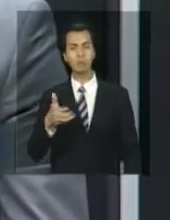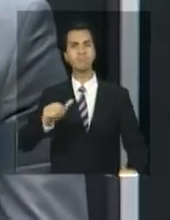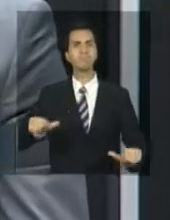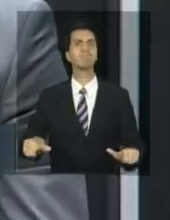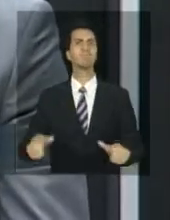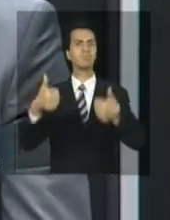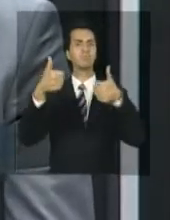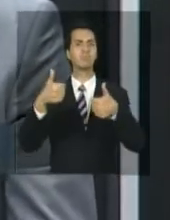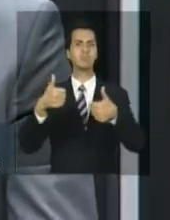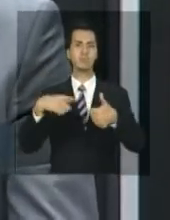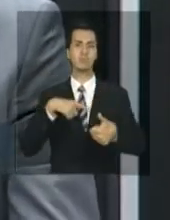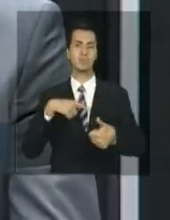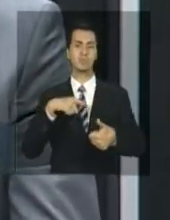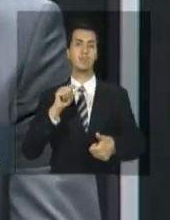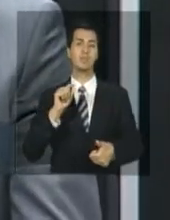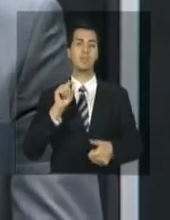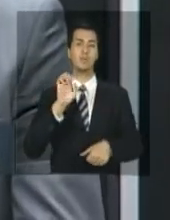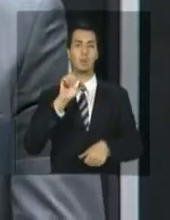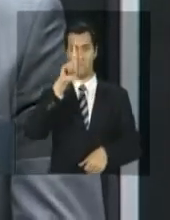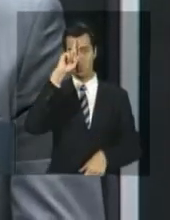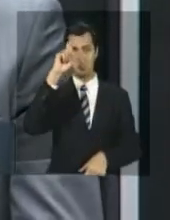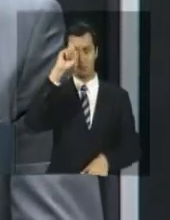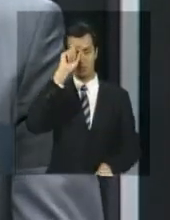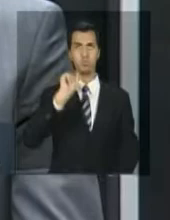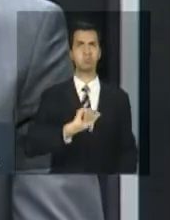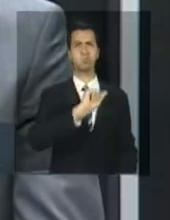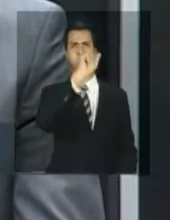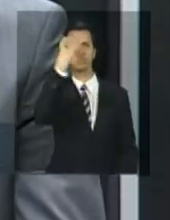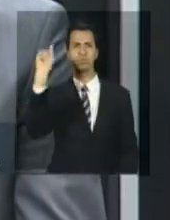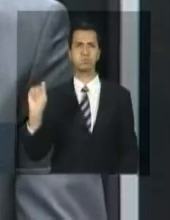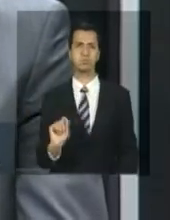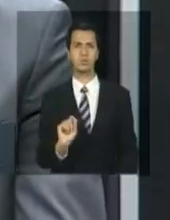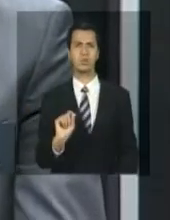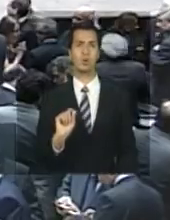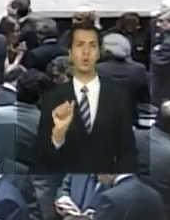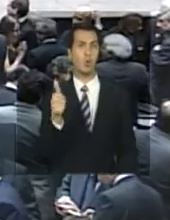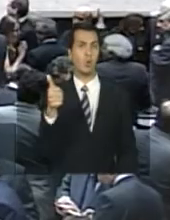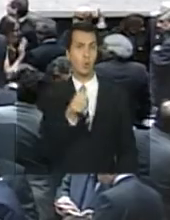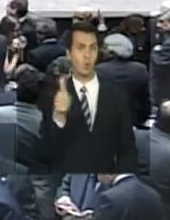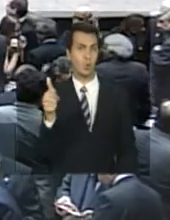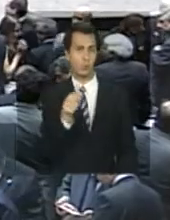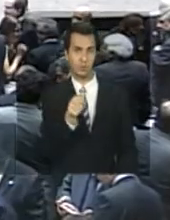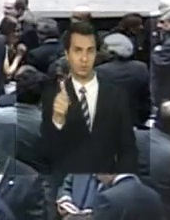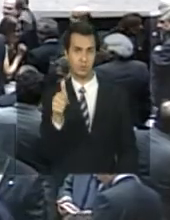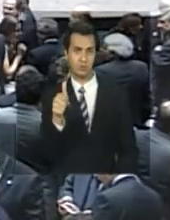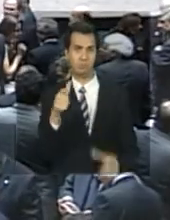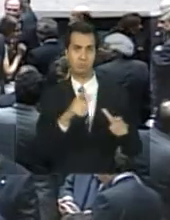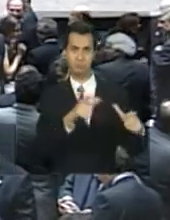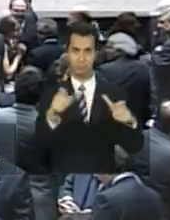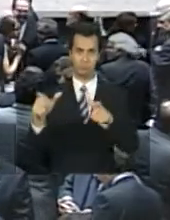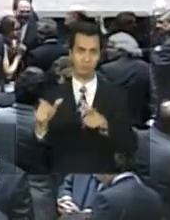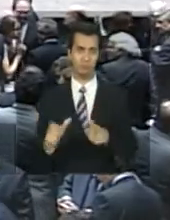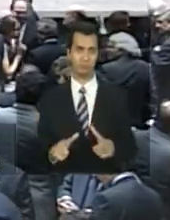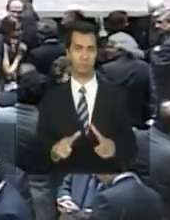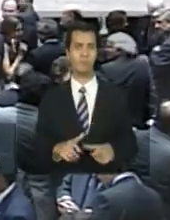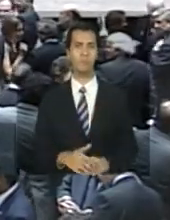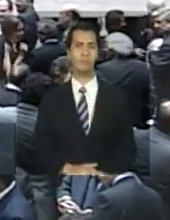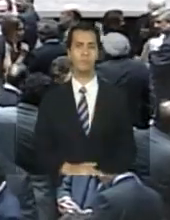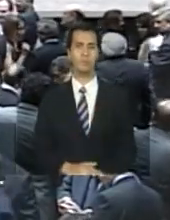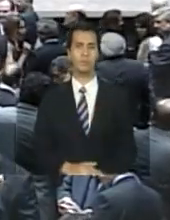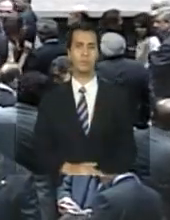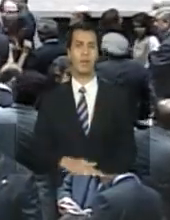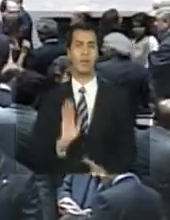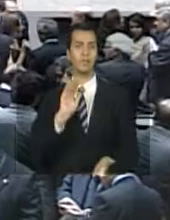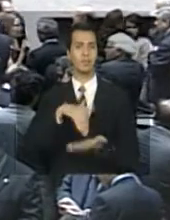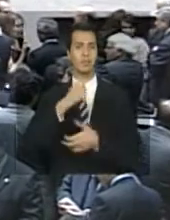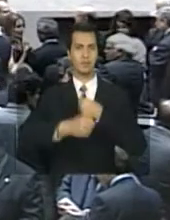grandes hospitais de referência em 9 capitais. Até 2014, implementaremos essas